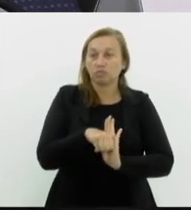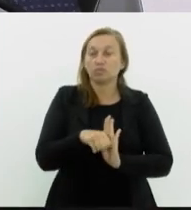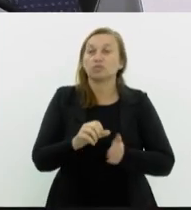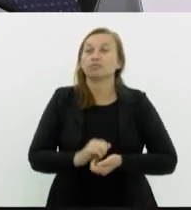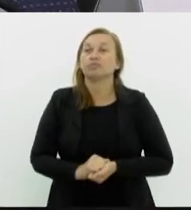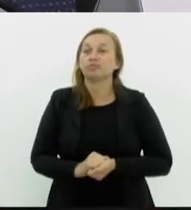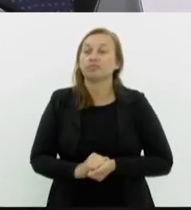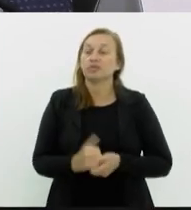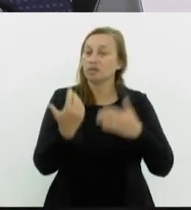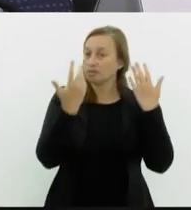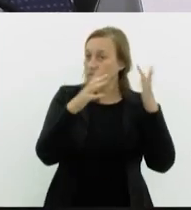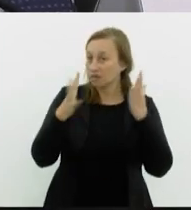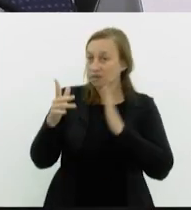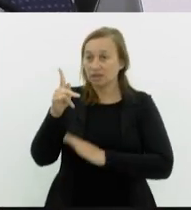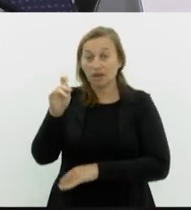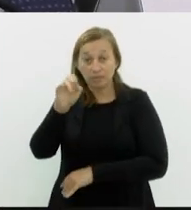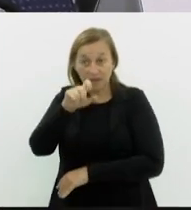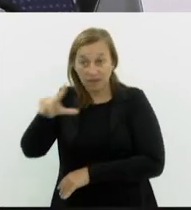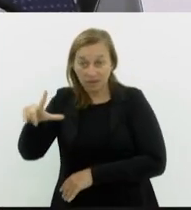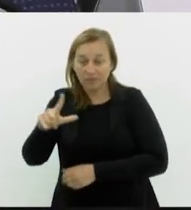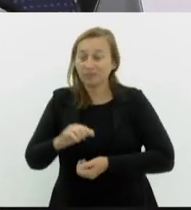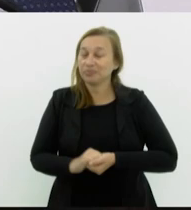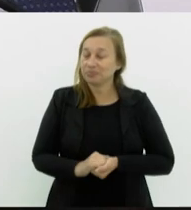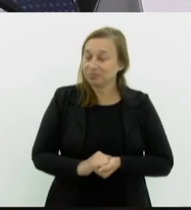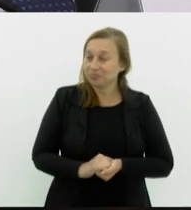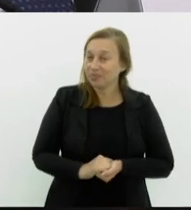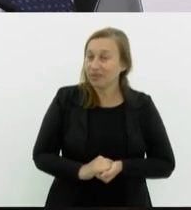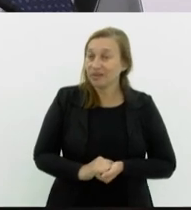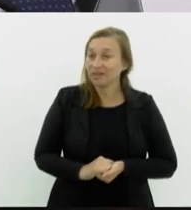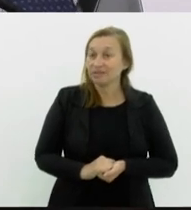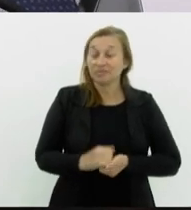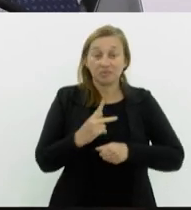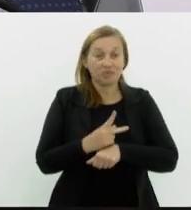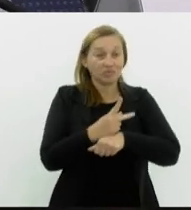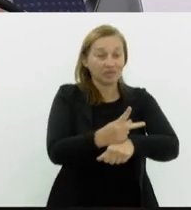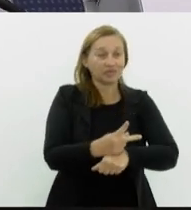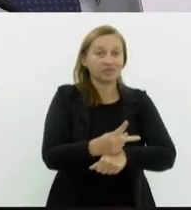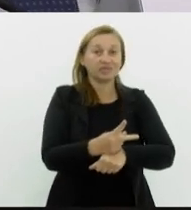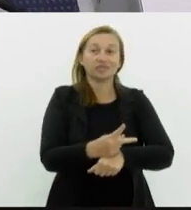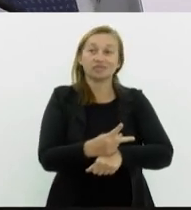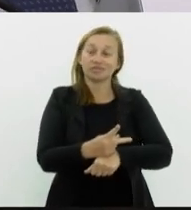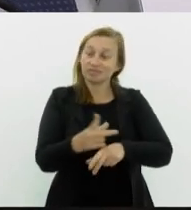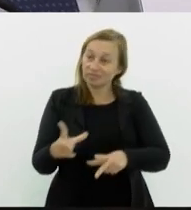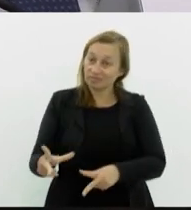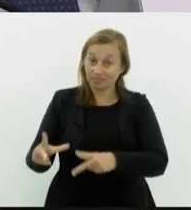eu saúdo o Gabriel, é um prêmio mais do que merecido e que já